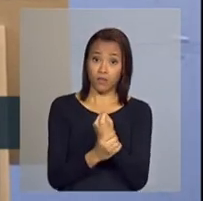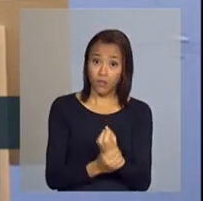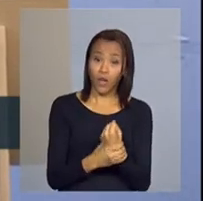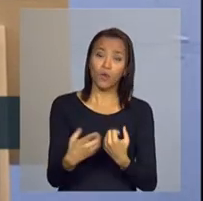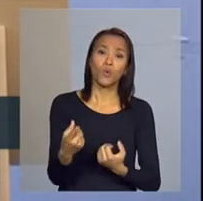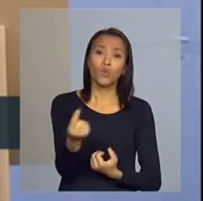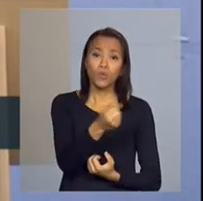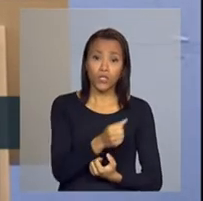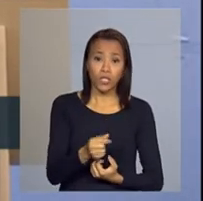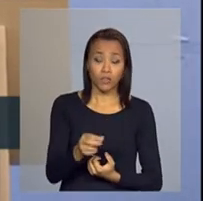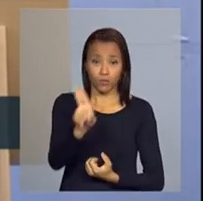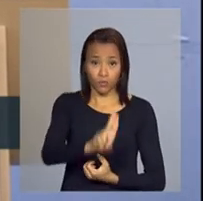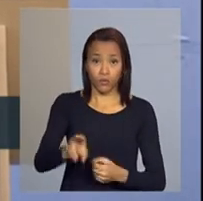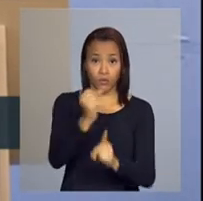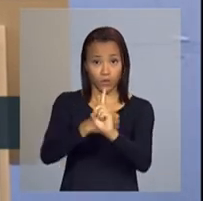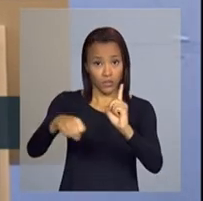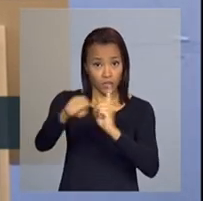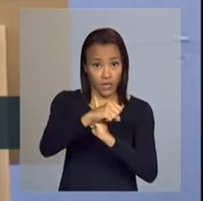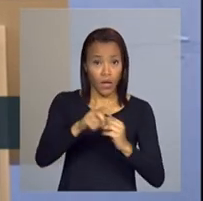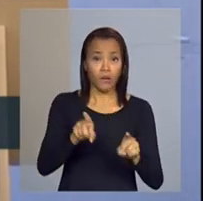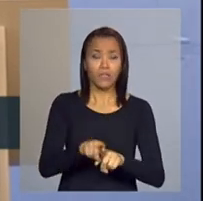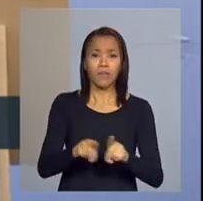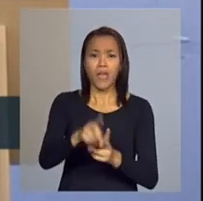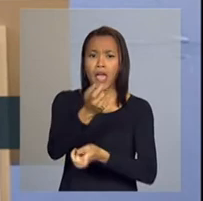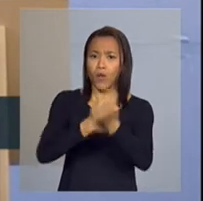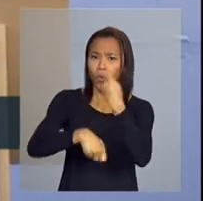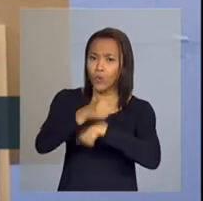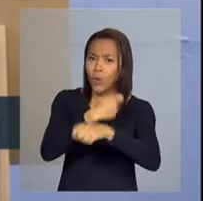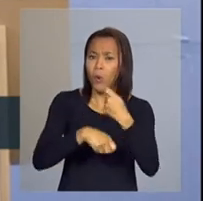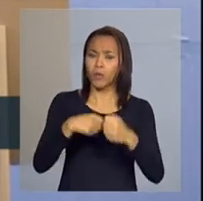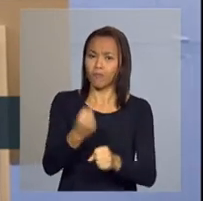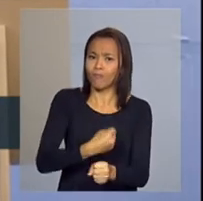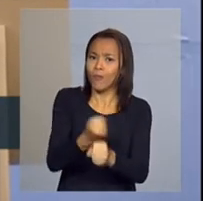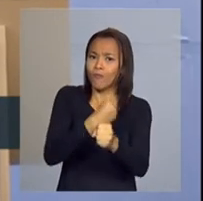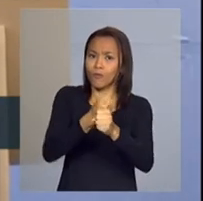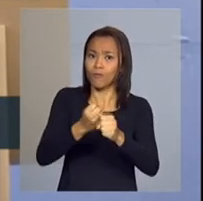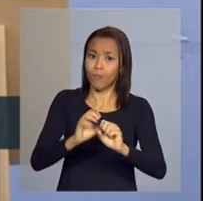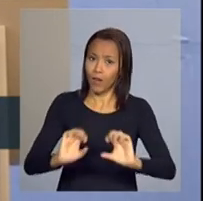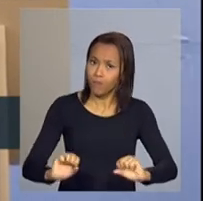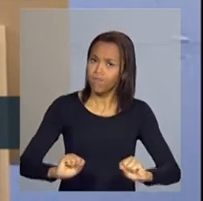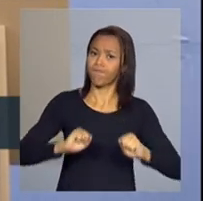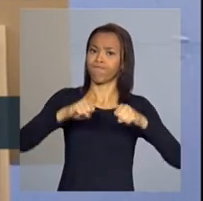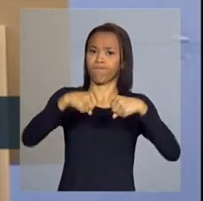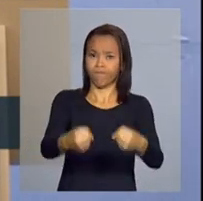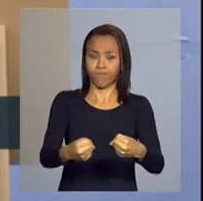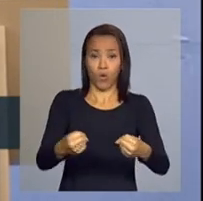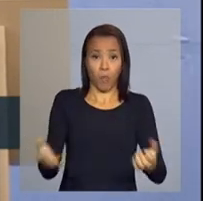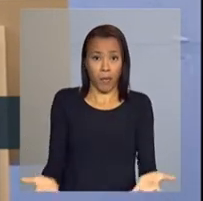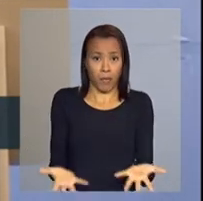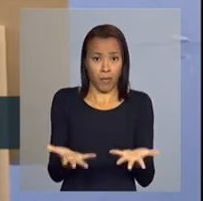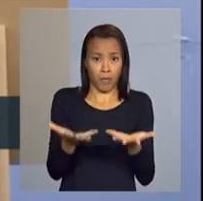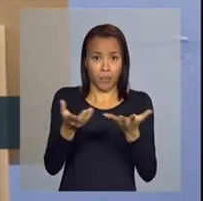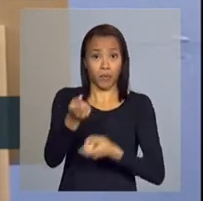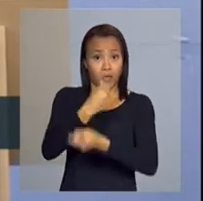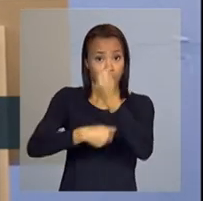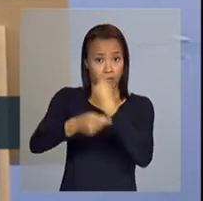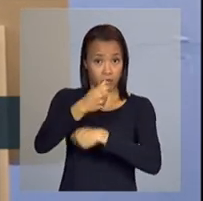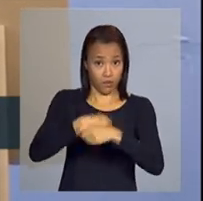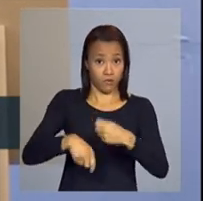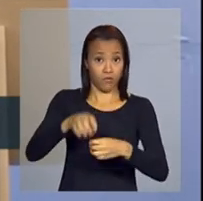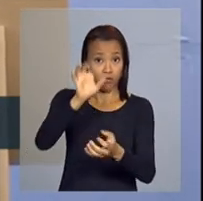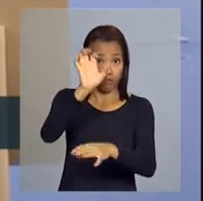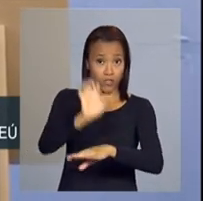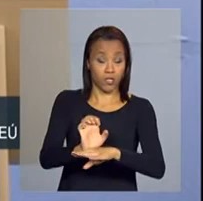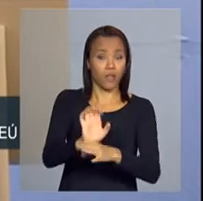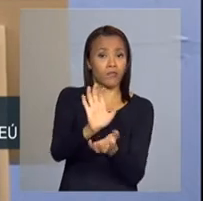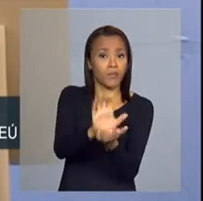sociais, econômicos e de infraestrutura para alavancar o crescimento econômico de Pernambuco. Esse